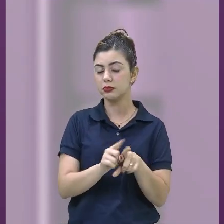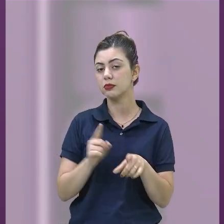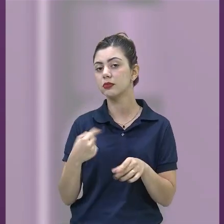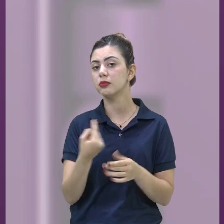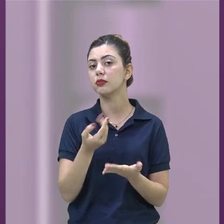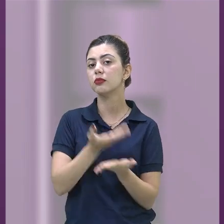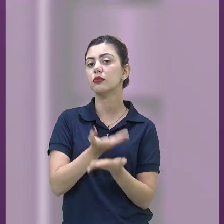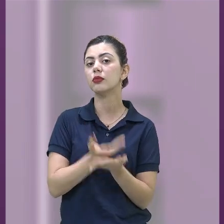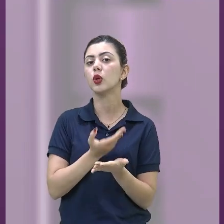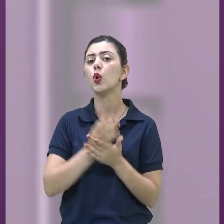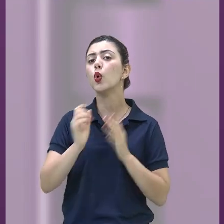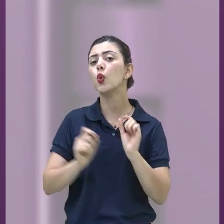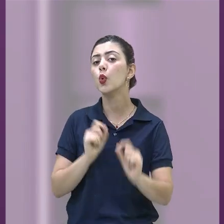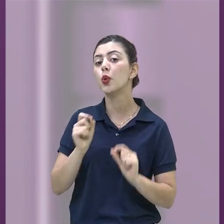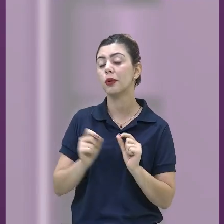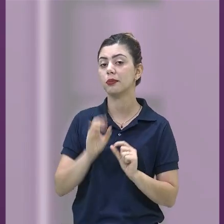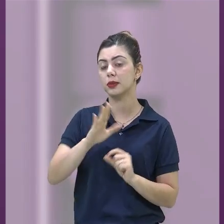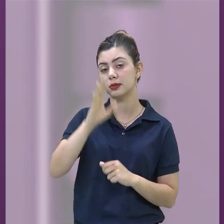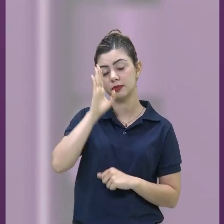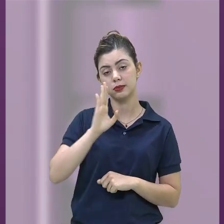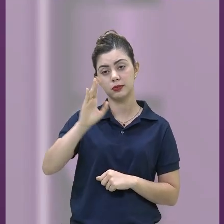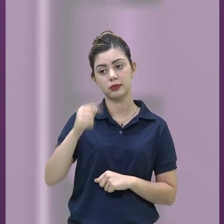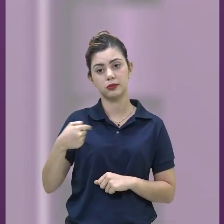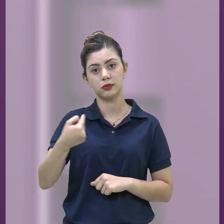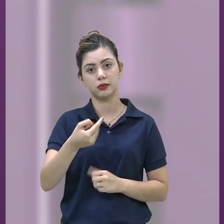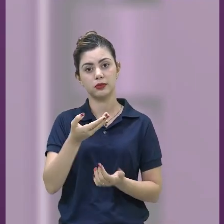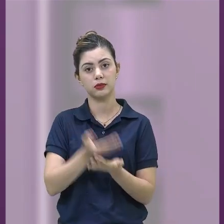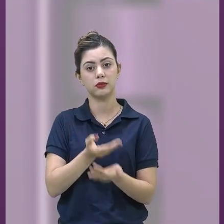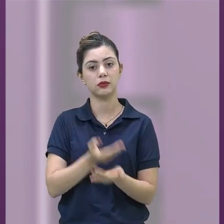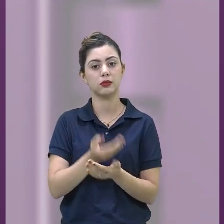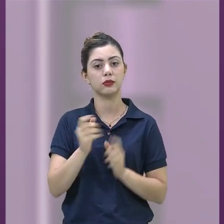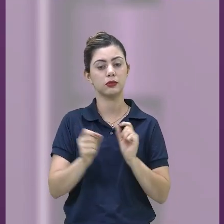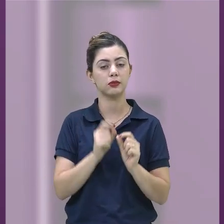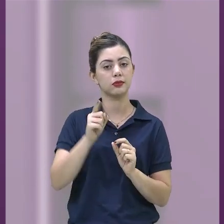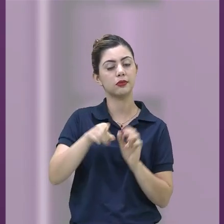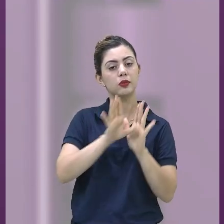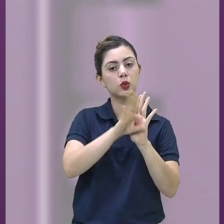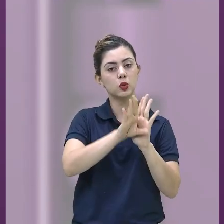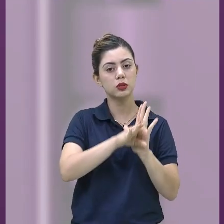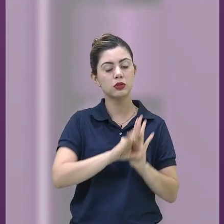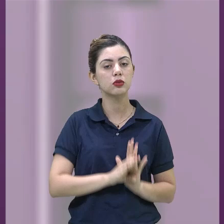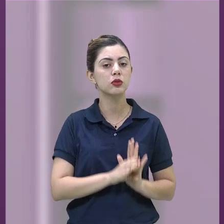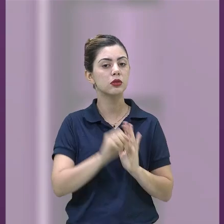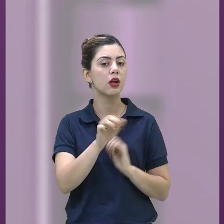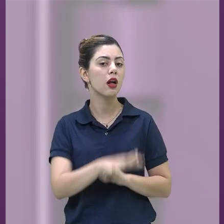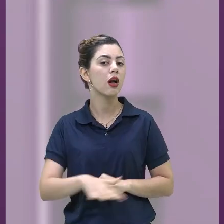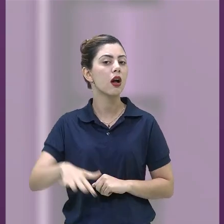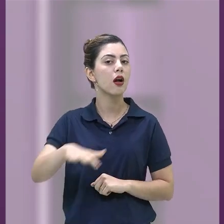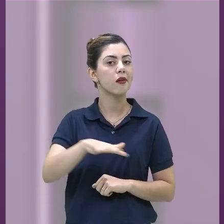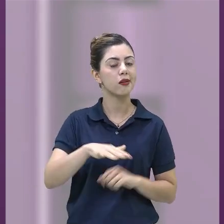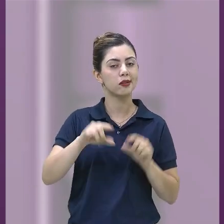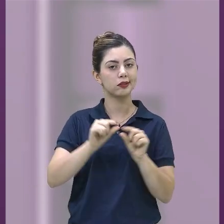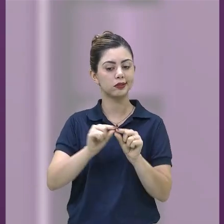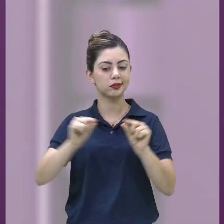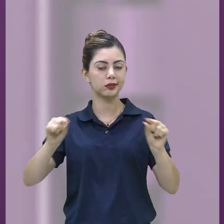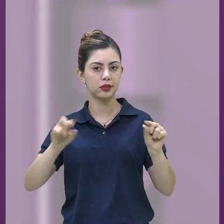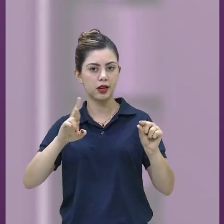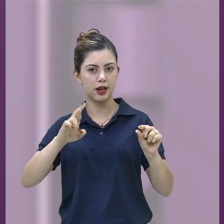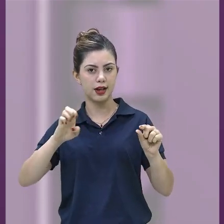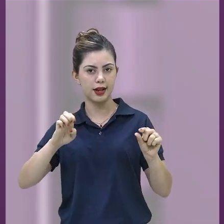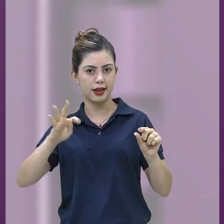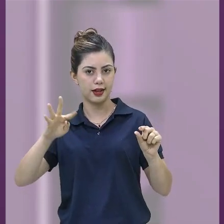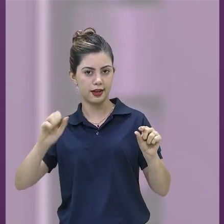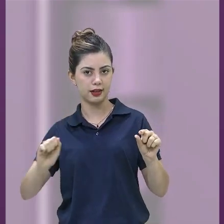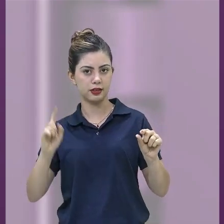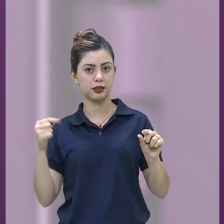aí, principalmente quando a gente trabalhou aí os conceitos relacionados aí à reta, né, a gente